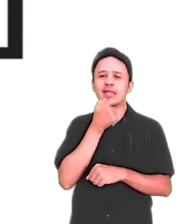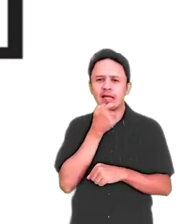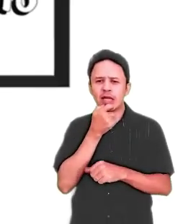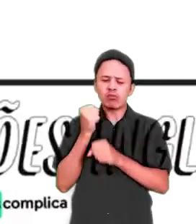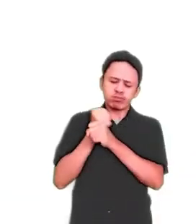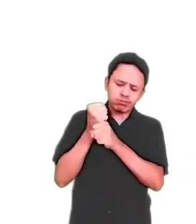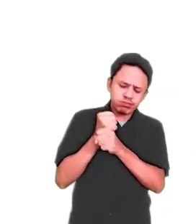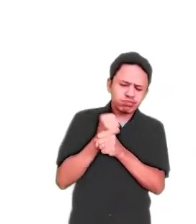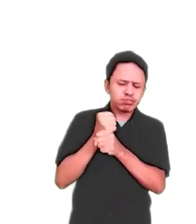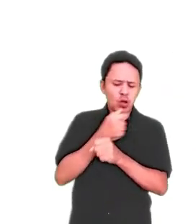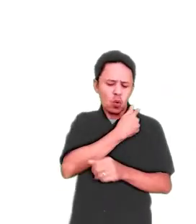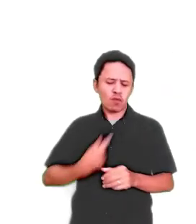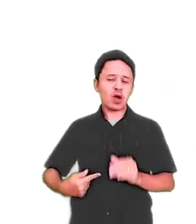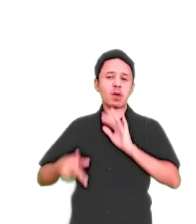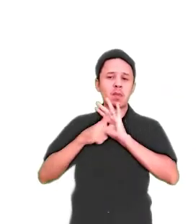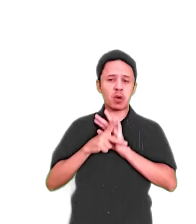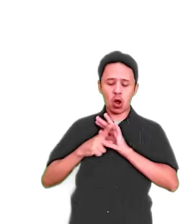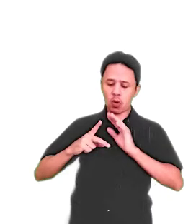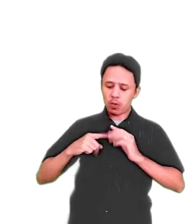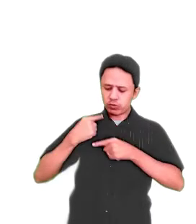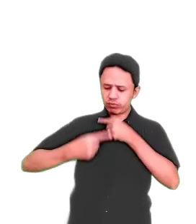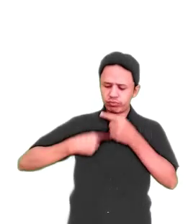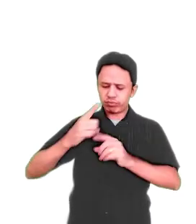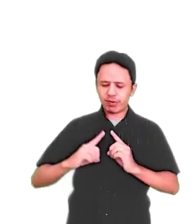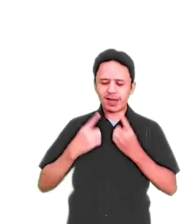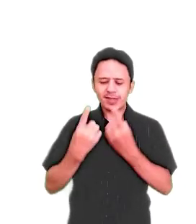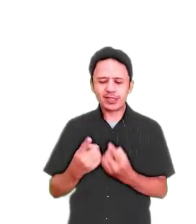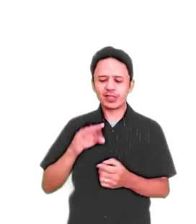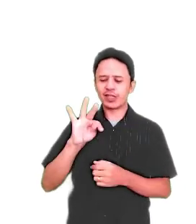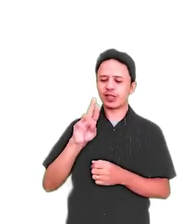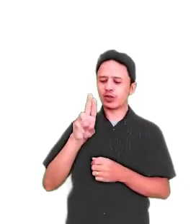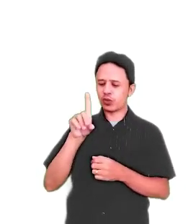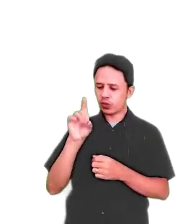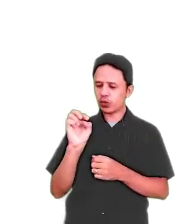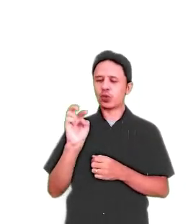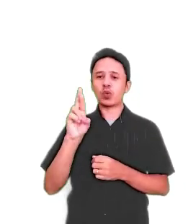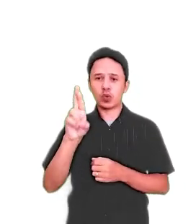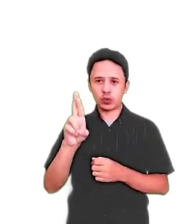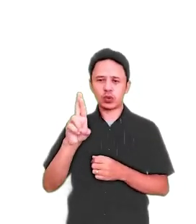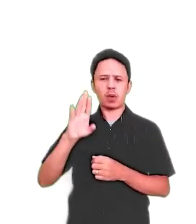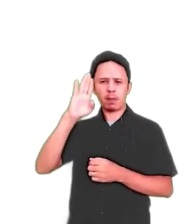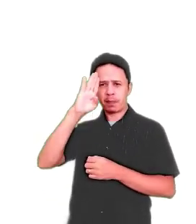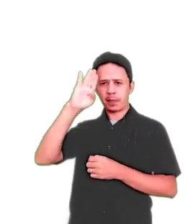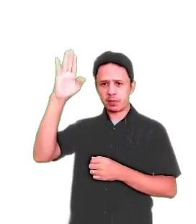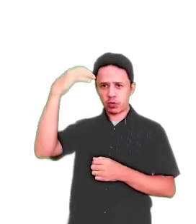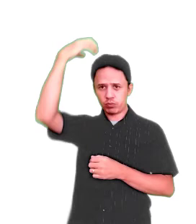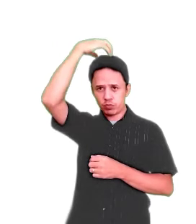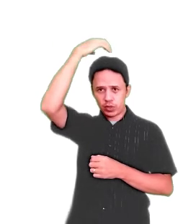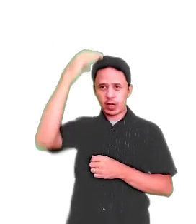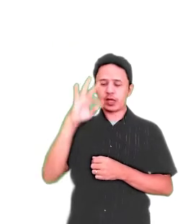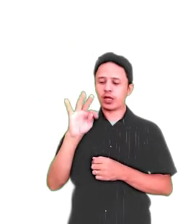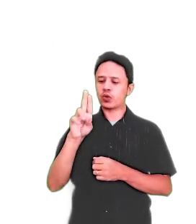tempo governada pela dinastia Tudor, principalmente com o rei Henrique VIII e a filha dele, a rainha Elizabeth I, que foram os dois principais